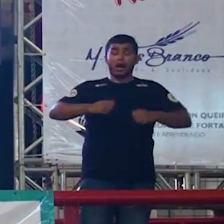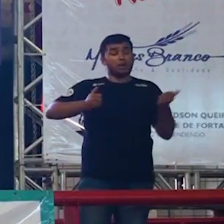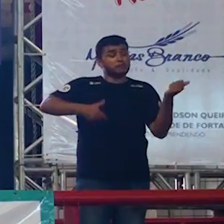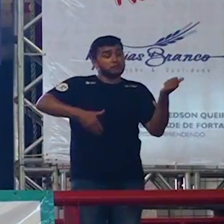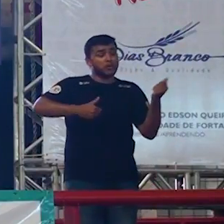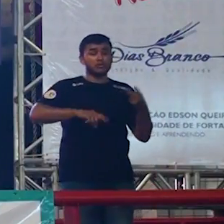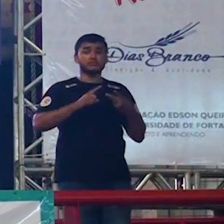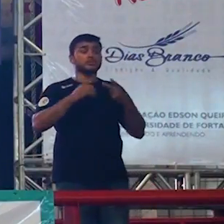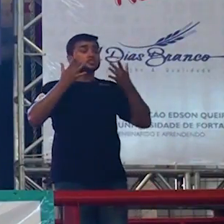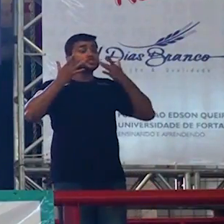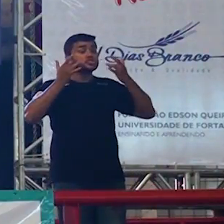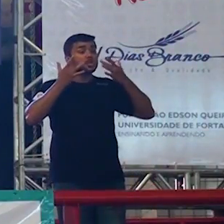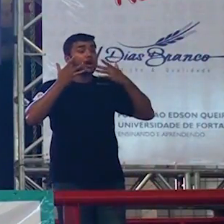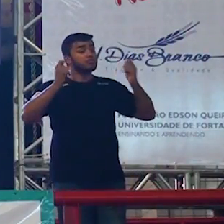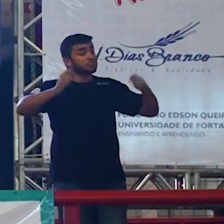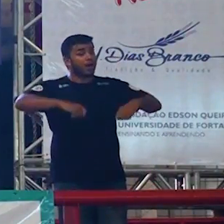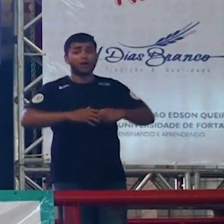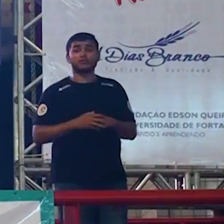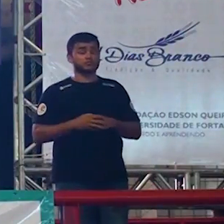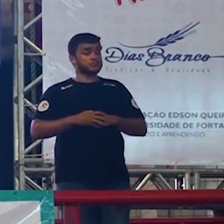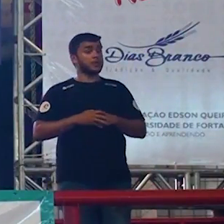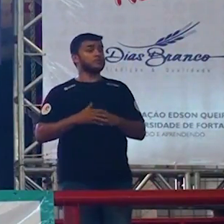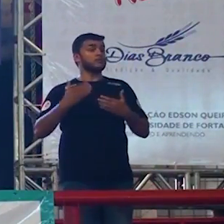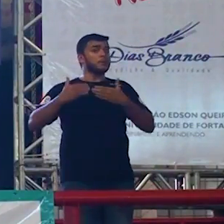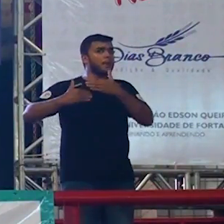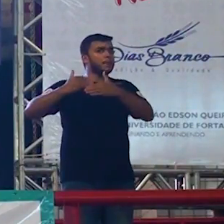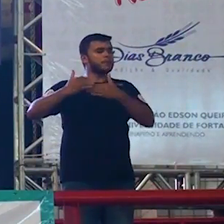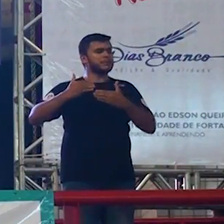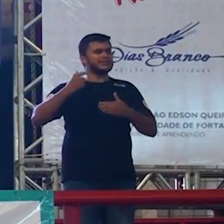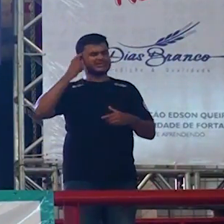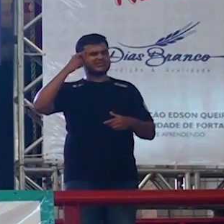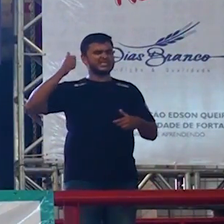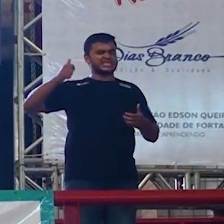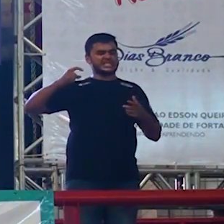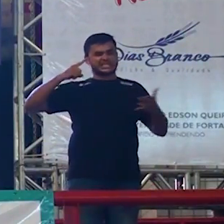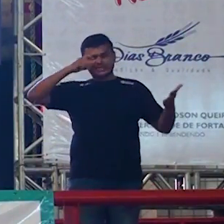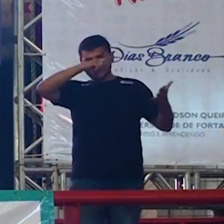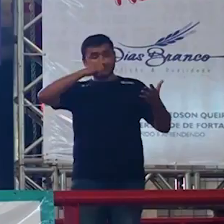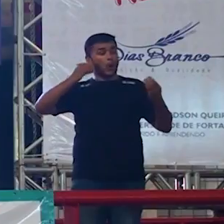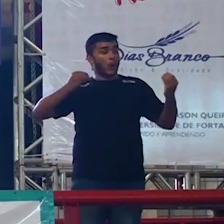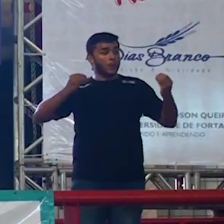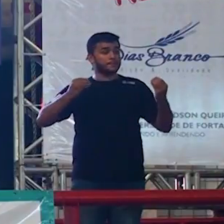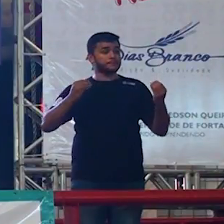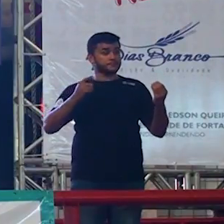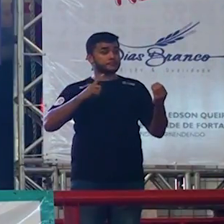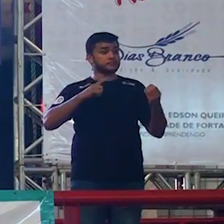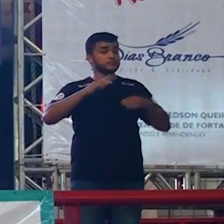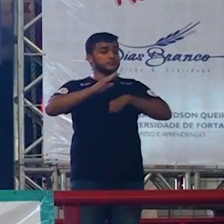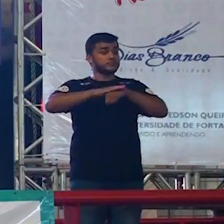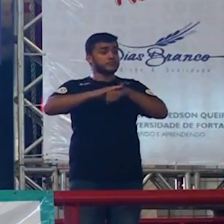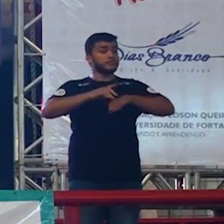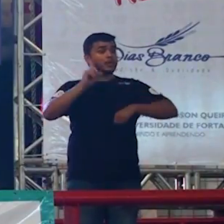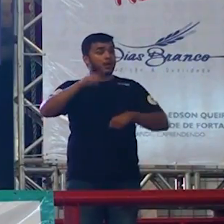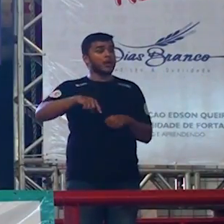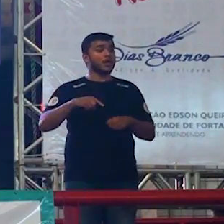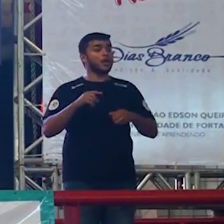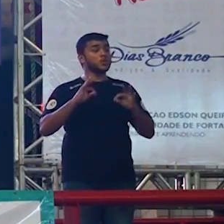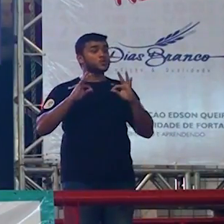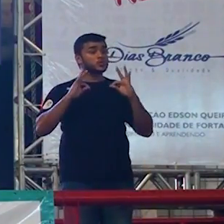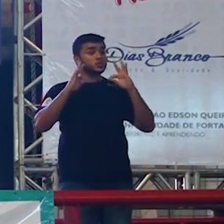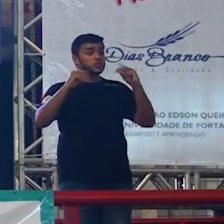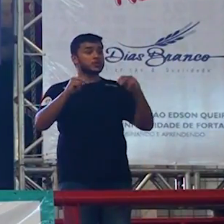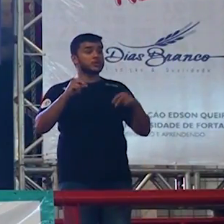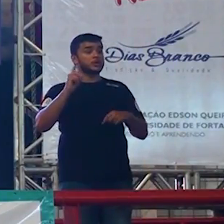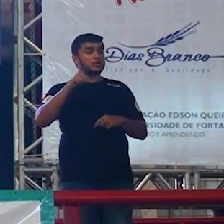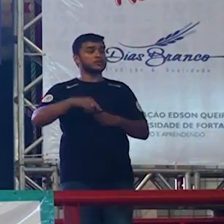de teatro, para a gente começar a desenvolver o lado que a gente tem mais dificuldade. Com isso a gente passa a ter um pensamento